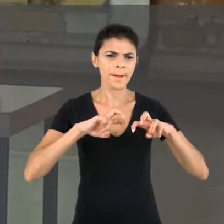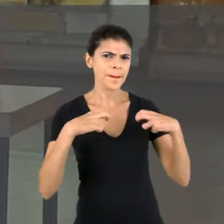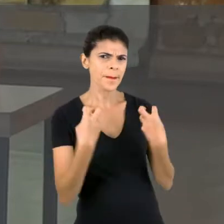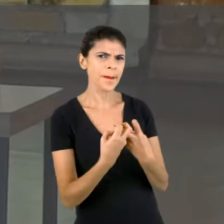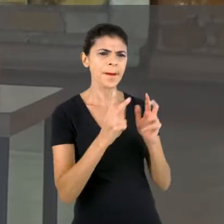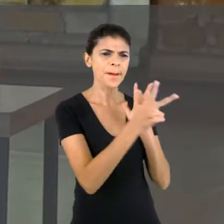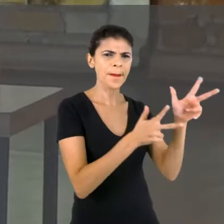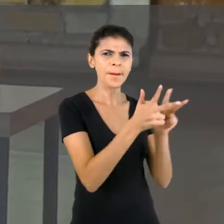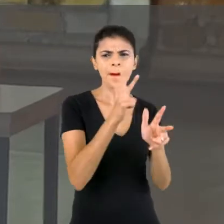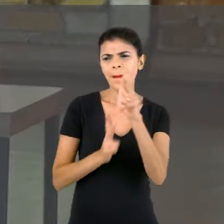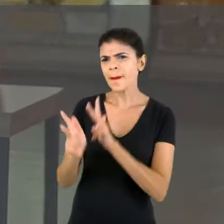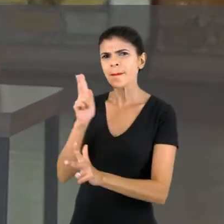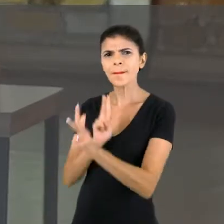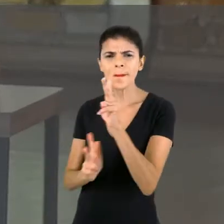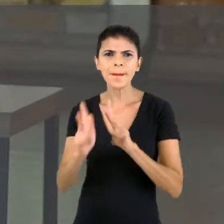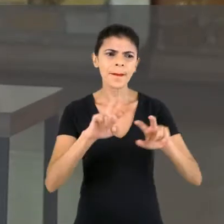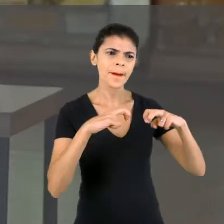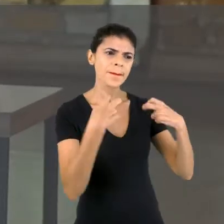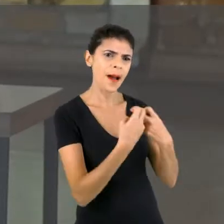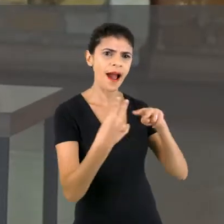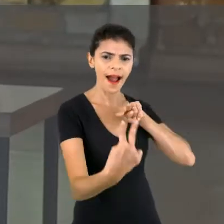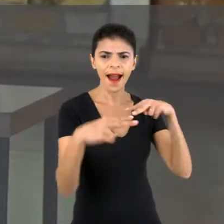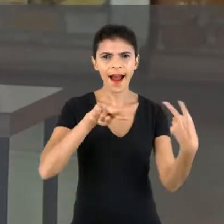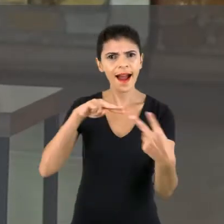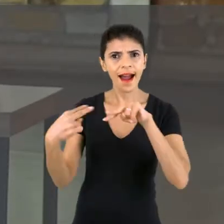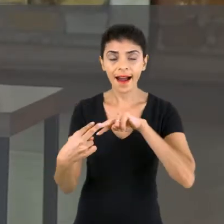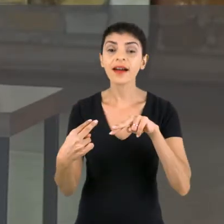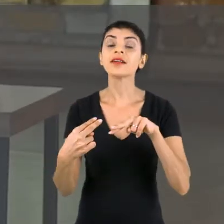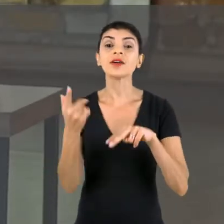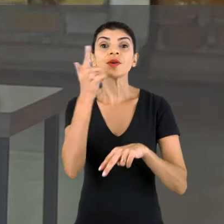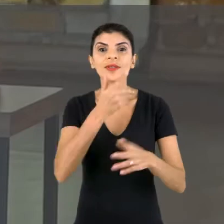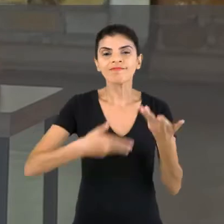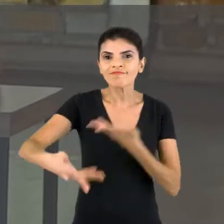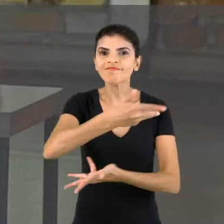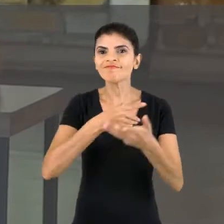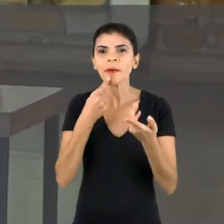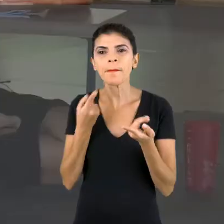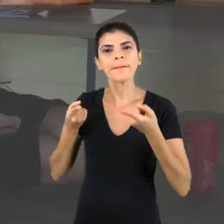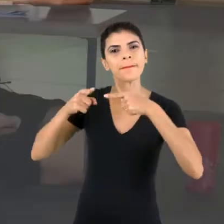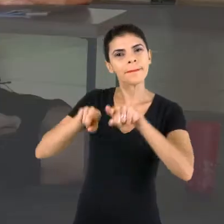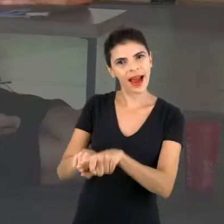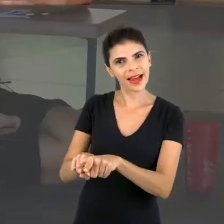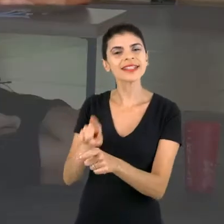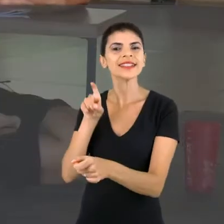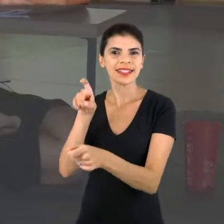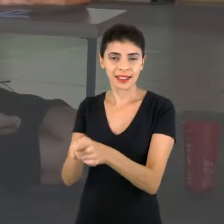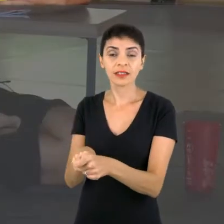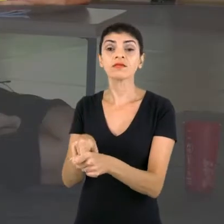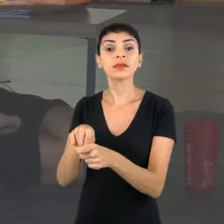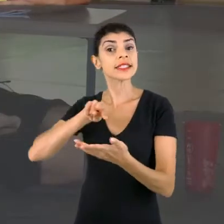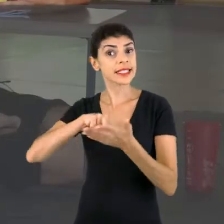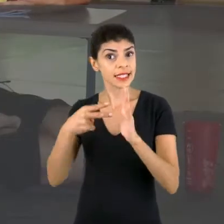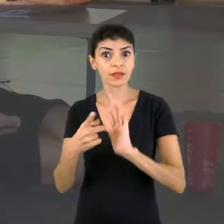rodas de conversa, onde a gente pôde trocar muito. E, bom, construímos uma rede de parceiros que eu acho que